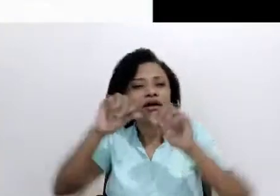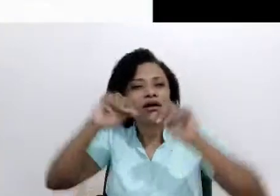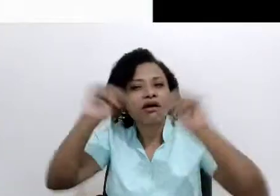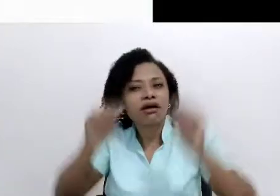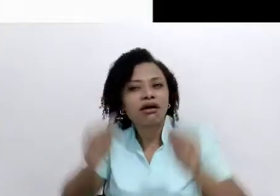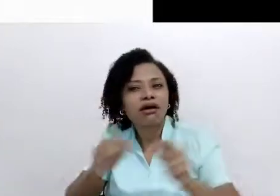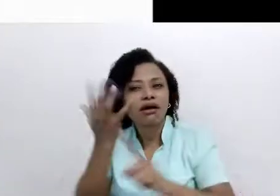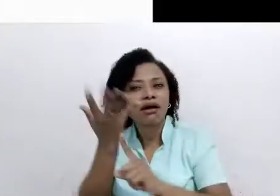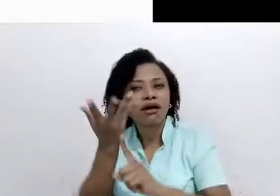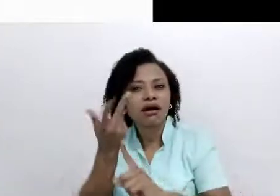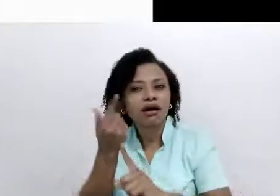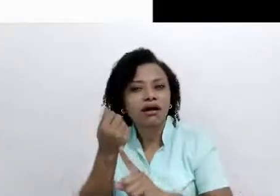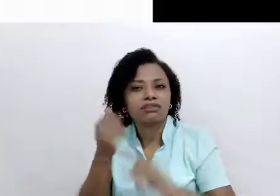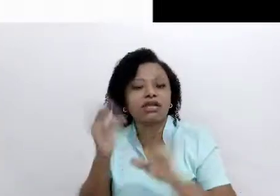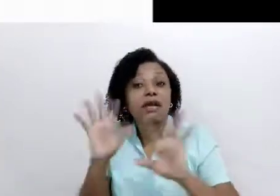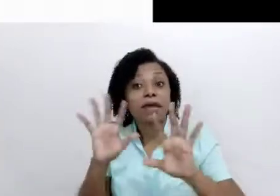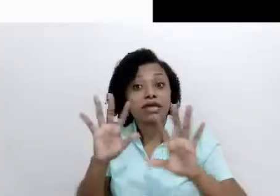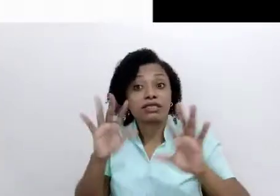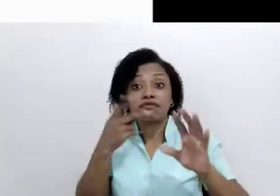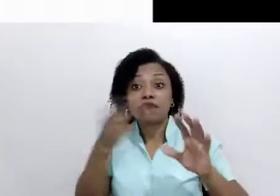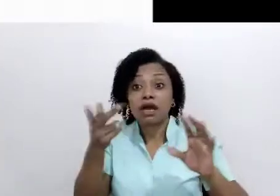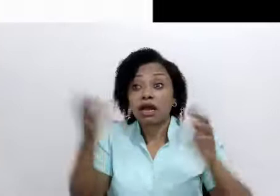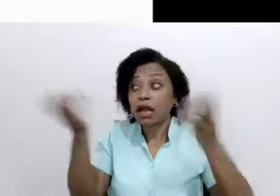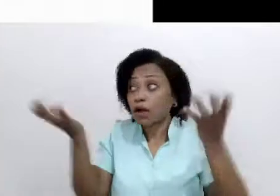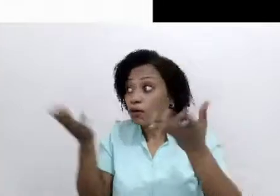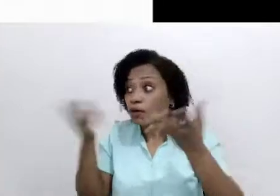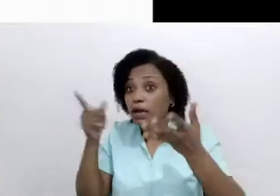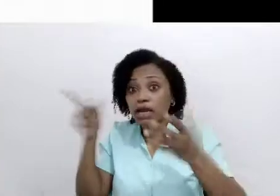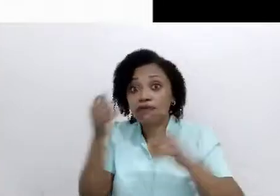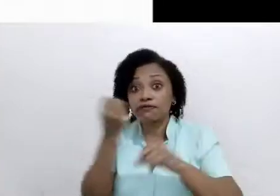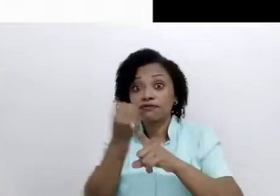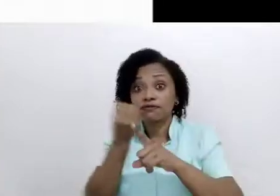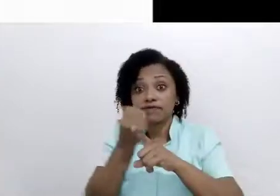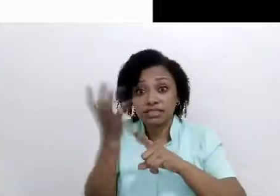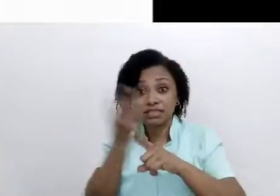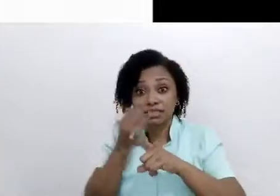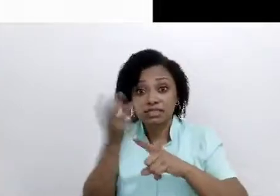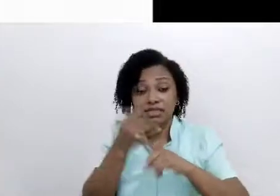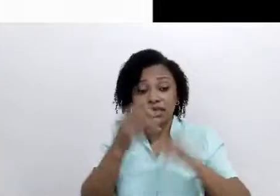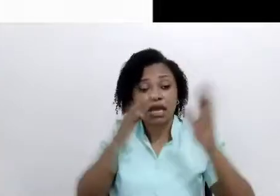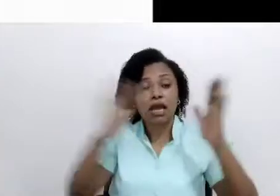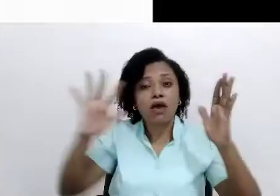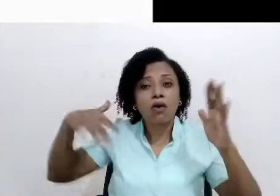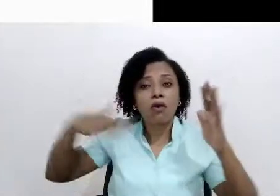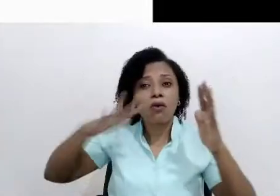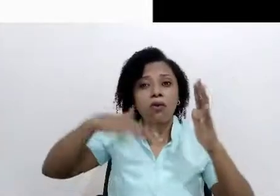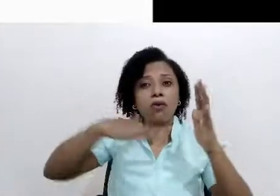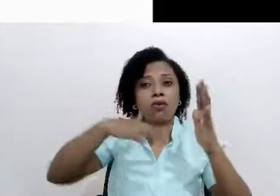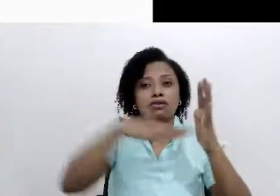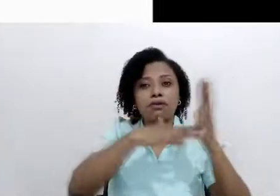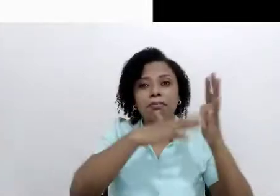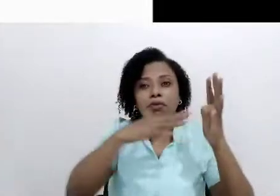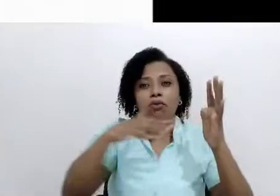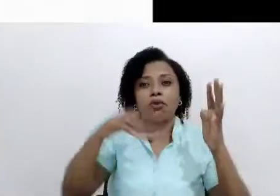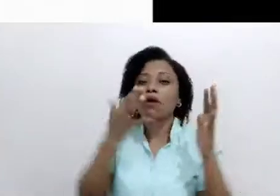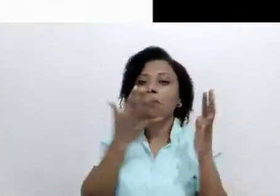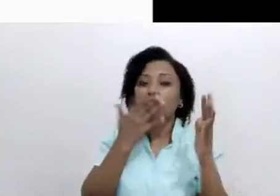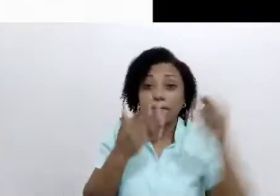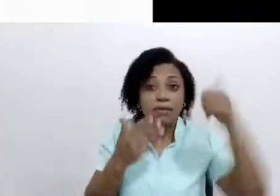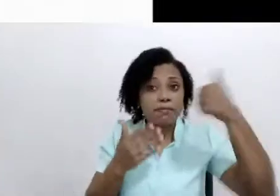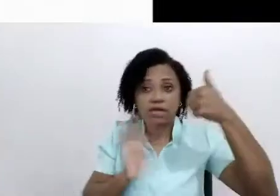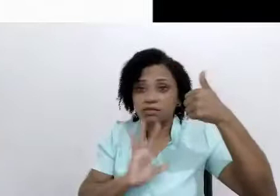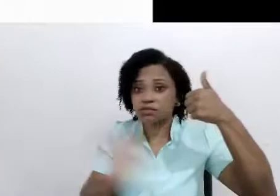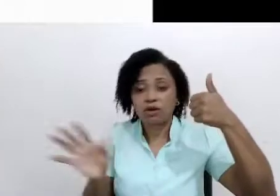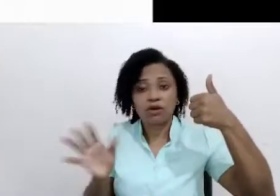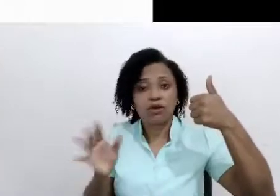arte, quando a gente fala em ondas, quando a gente fala na física, a gente tem como cores primárias